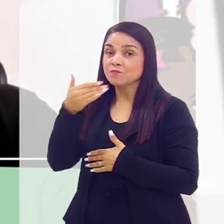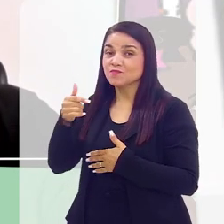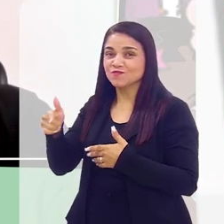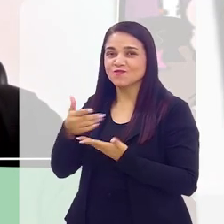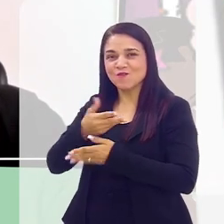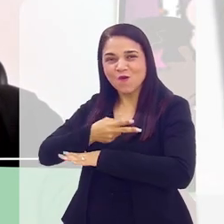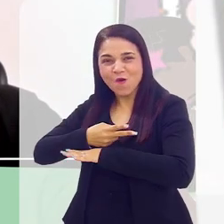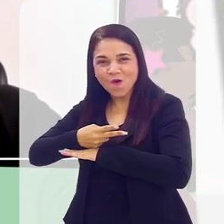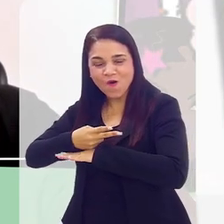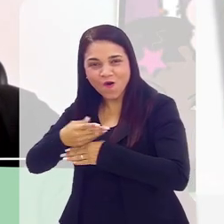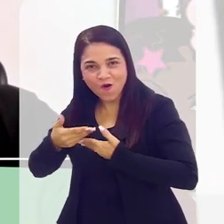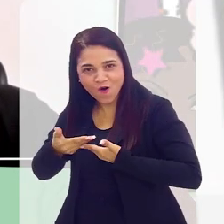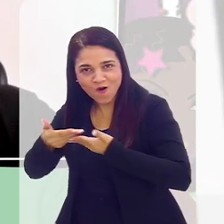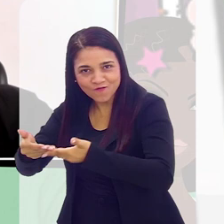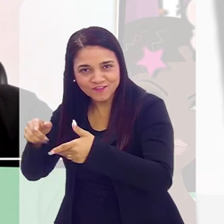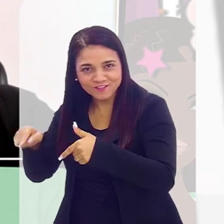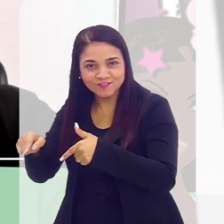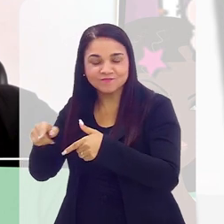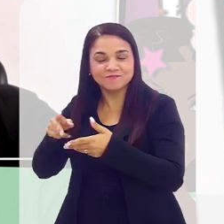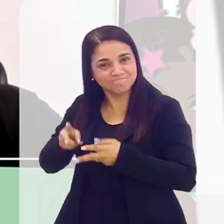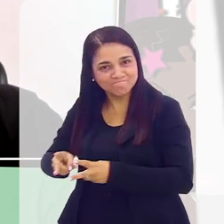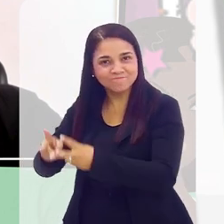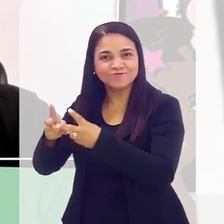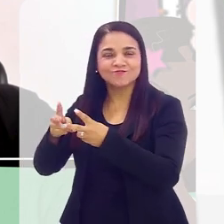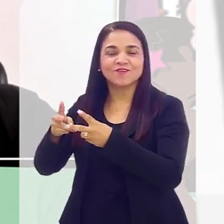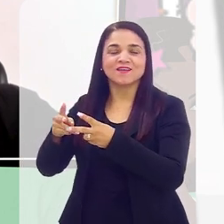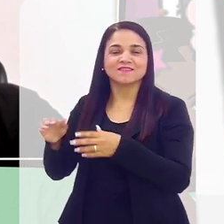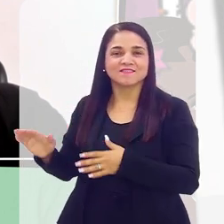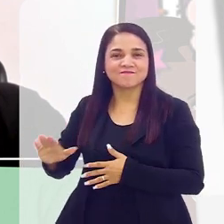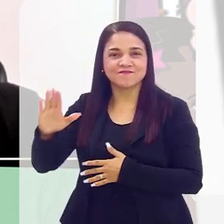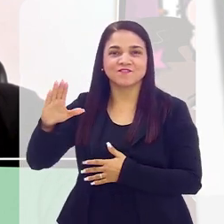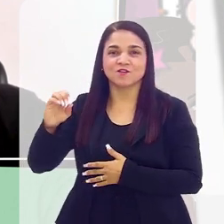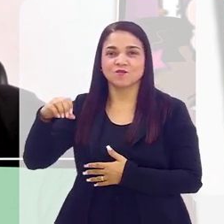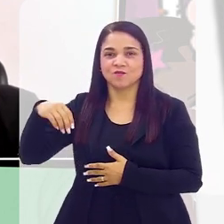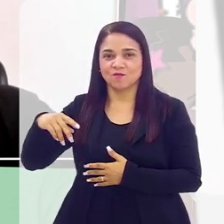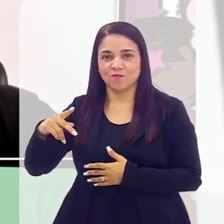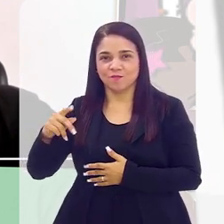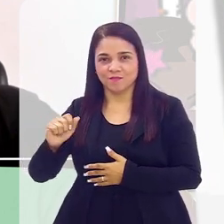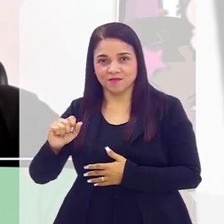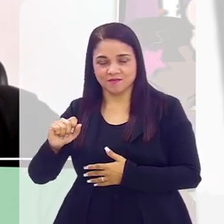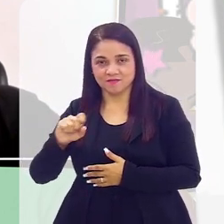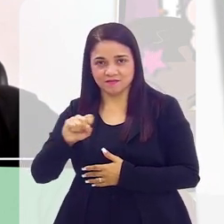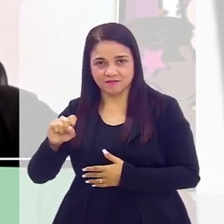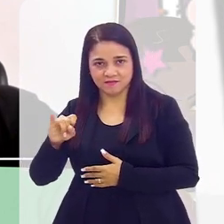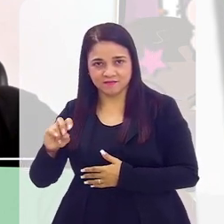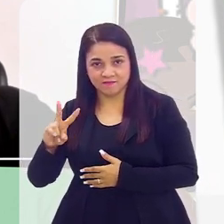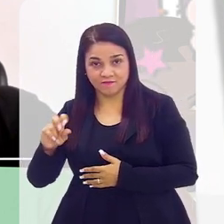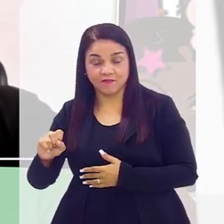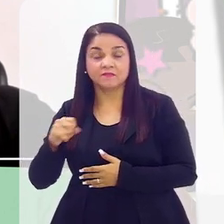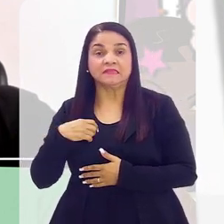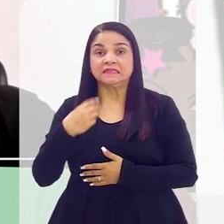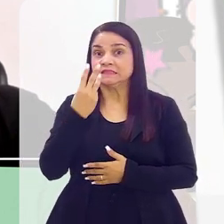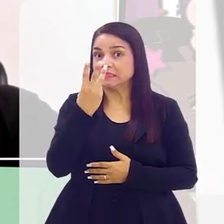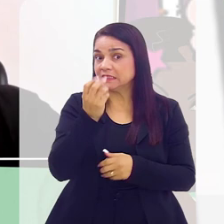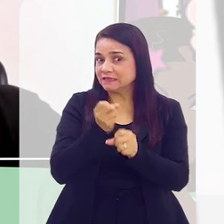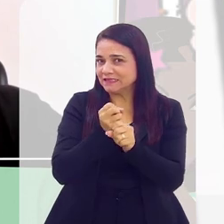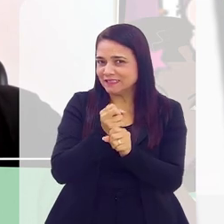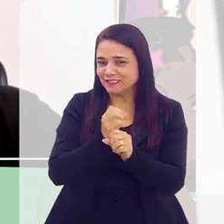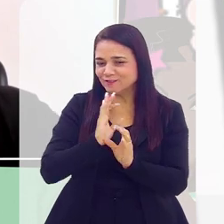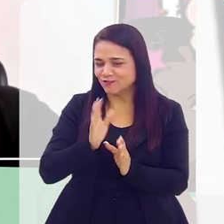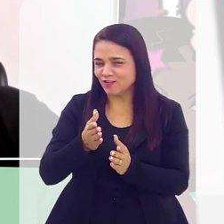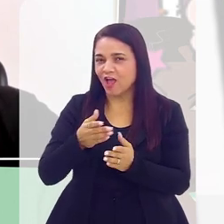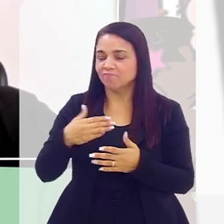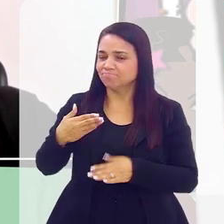de permanecer na Favela Compassiva e já se vão 3 anos. Eu